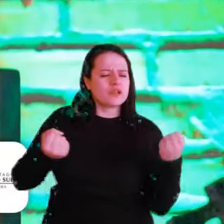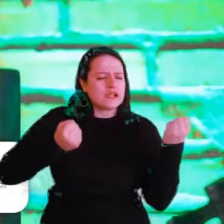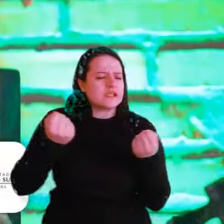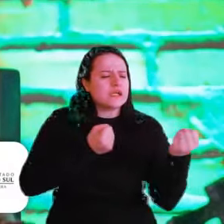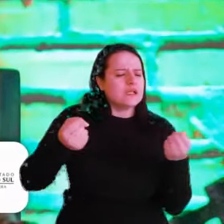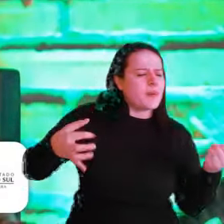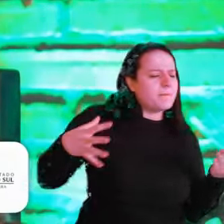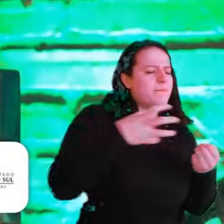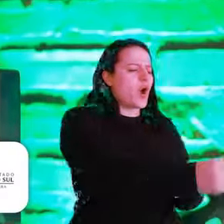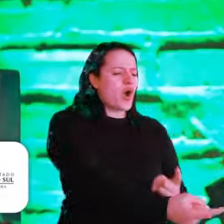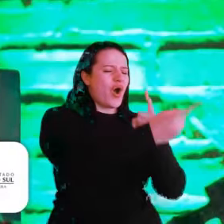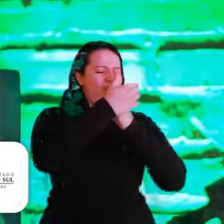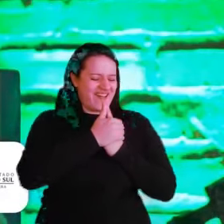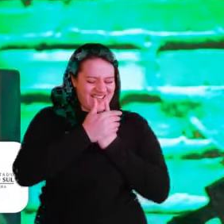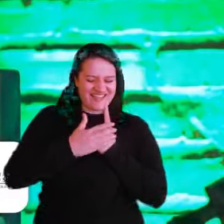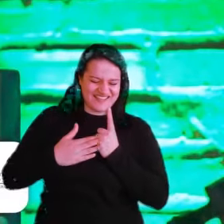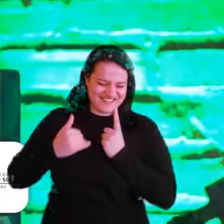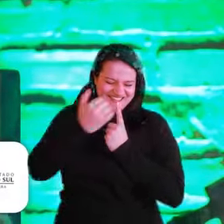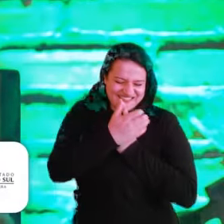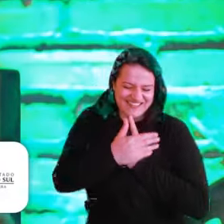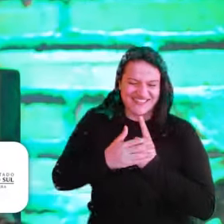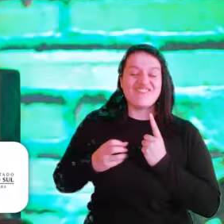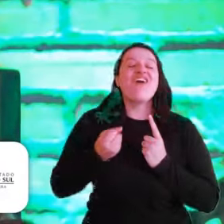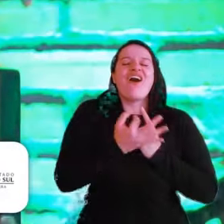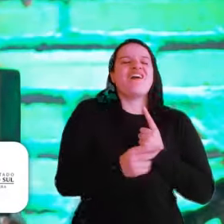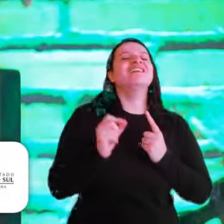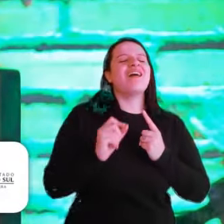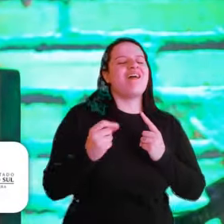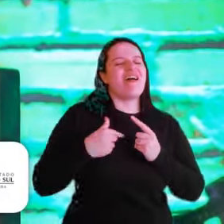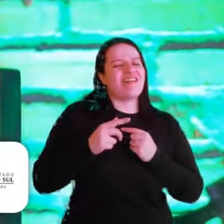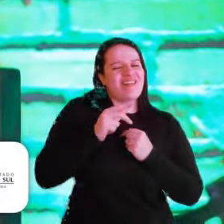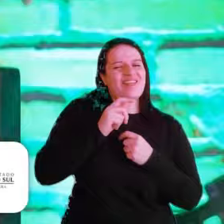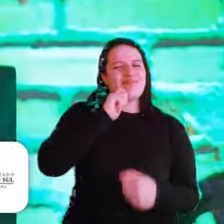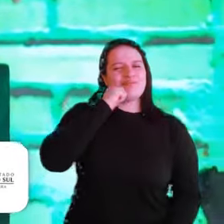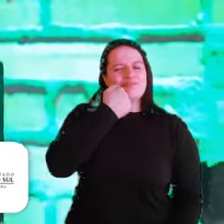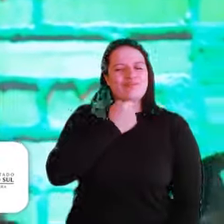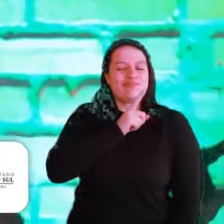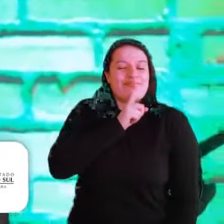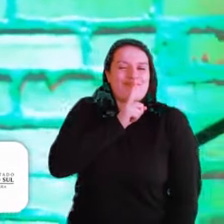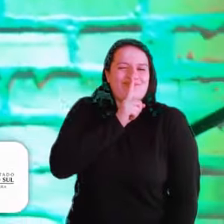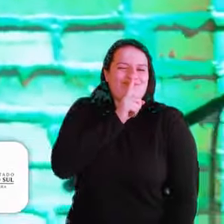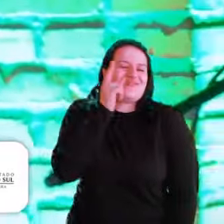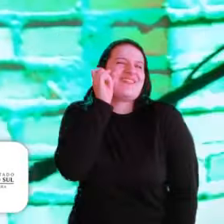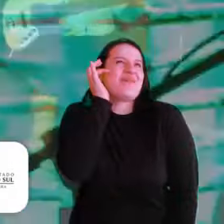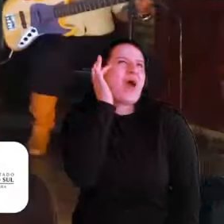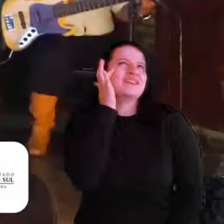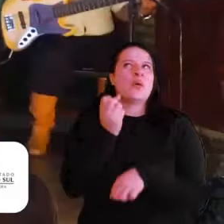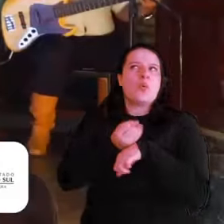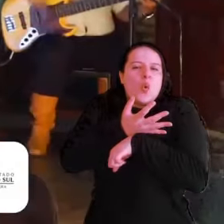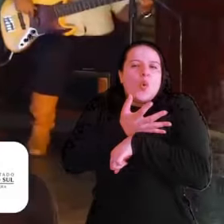vou te buscar, vou sair bem cedinho, te trazer pra cá. E te conto o que vou fazer, me causa um arrepio só